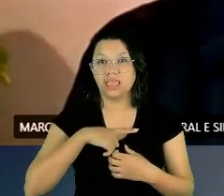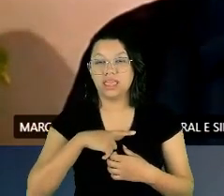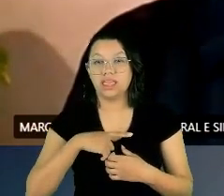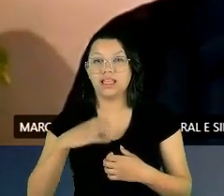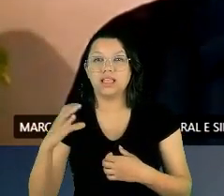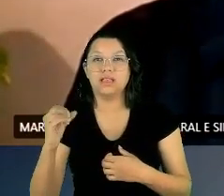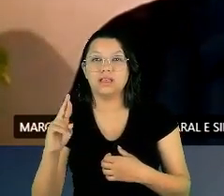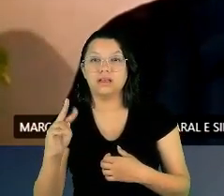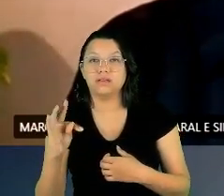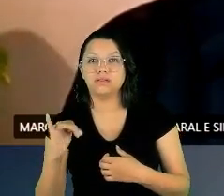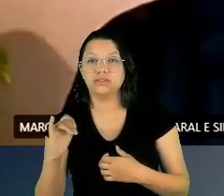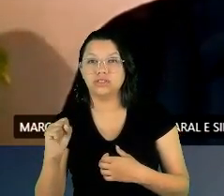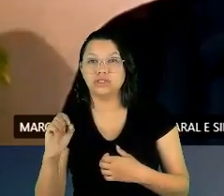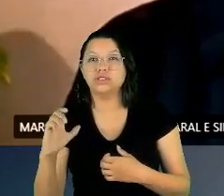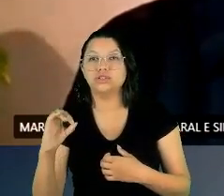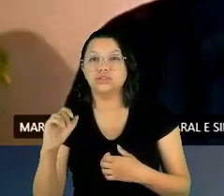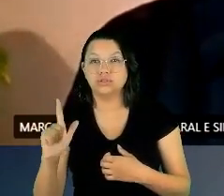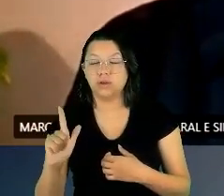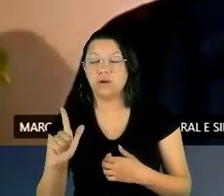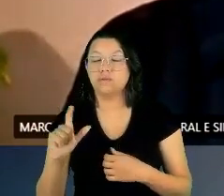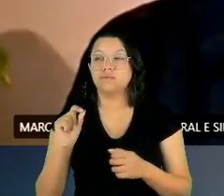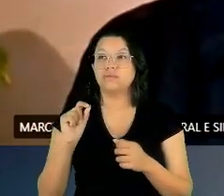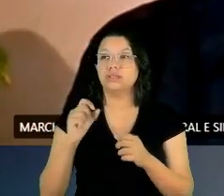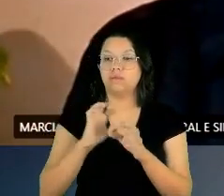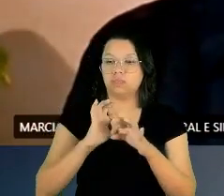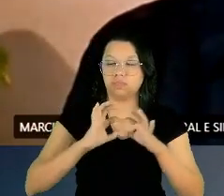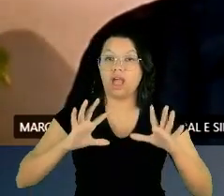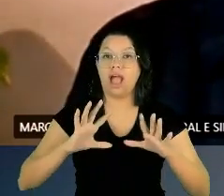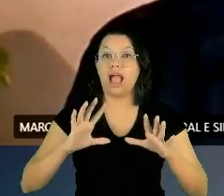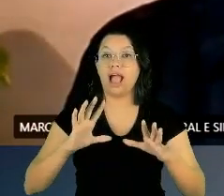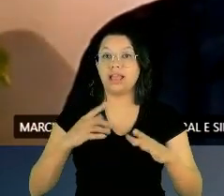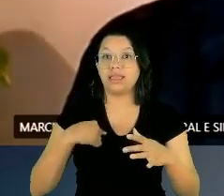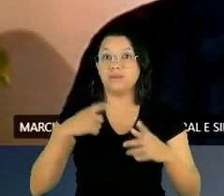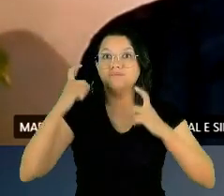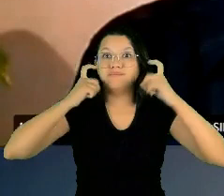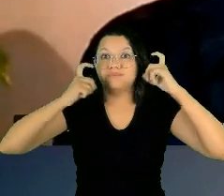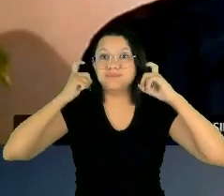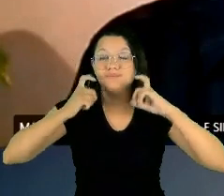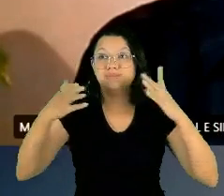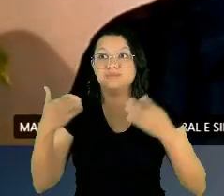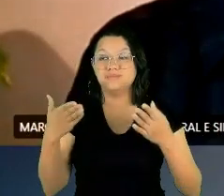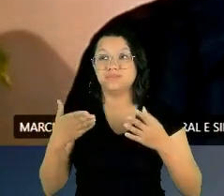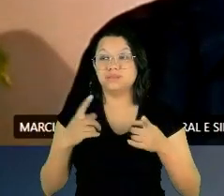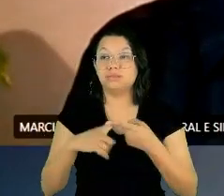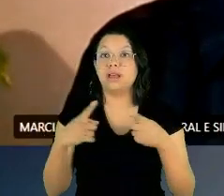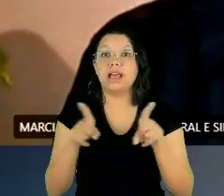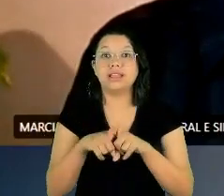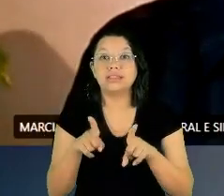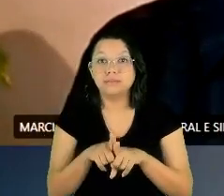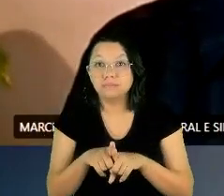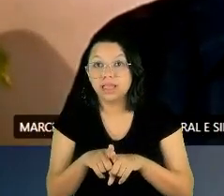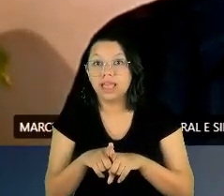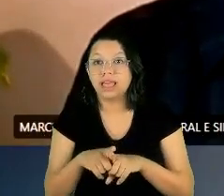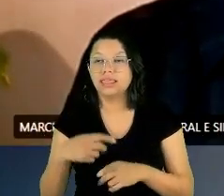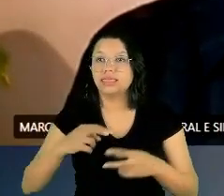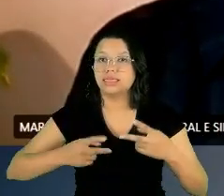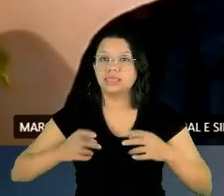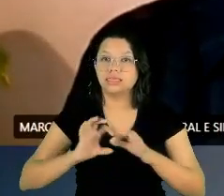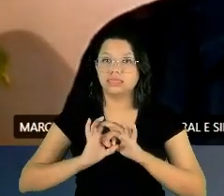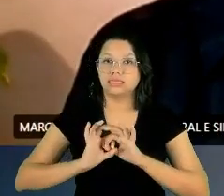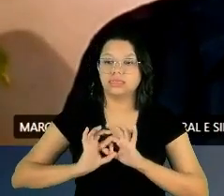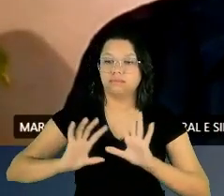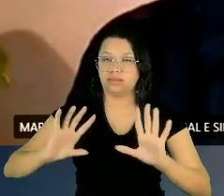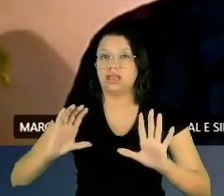o cortisol, que me gera um mal-estar e me faz ficar preocupado com esse outro, eu tenho liberação de ocitocina, que me faz me